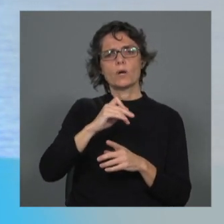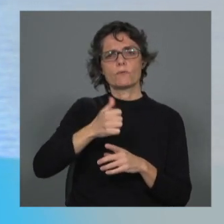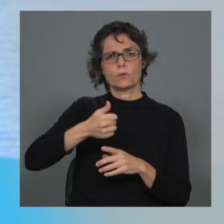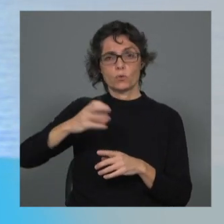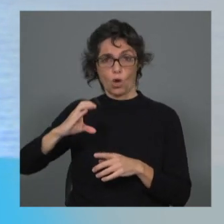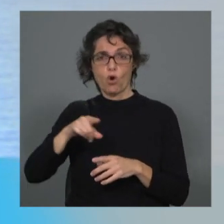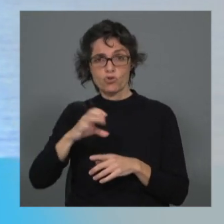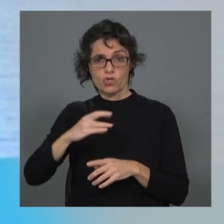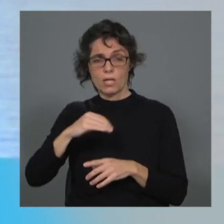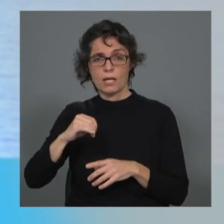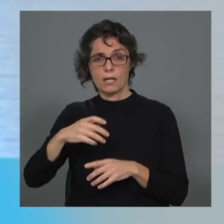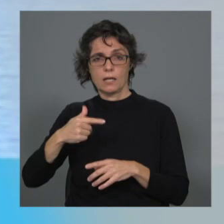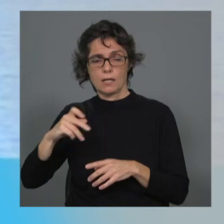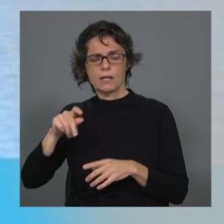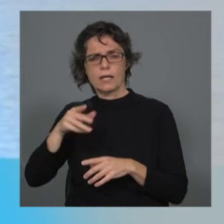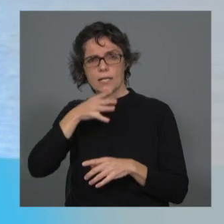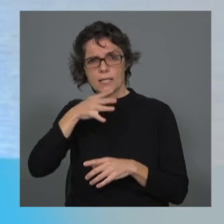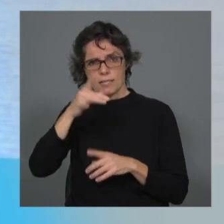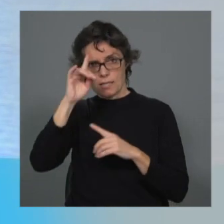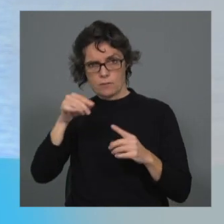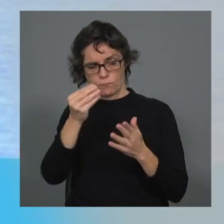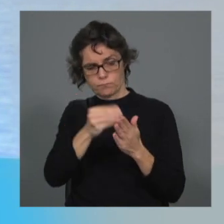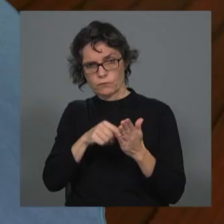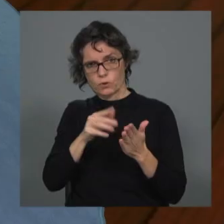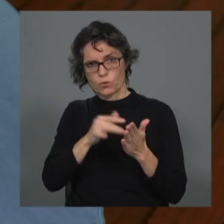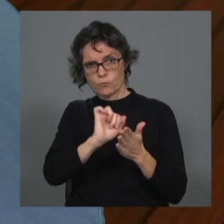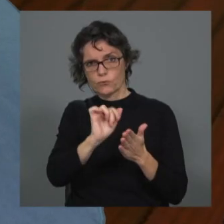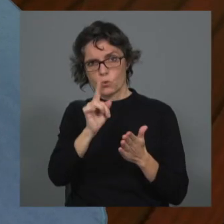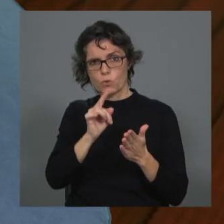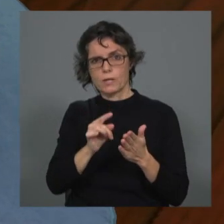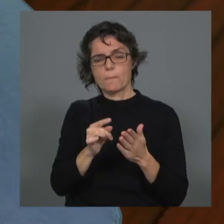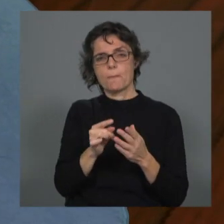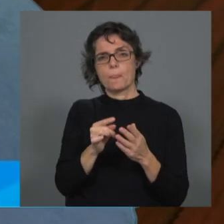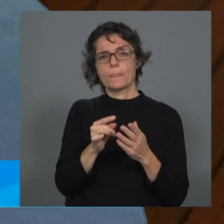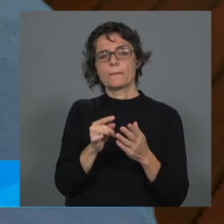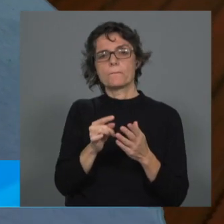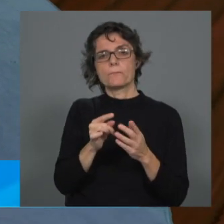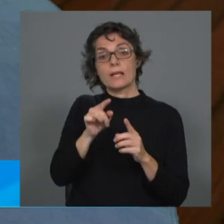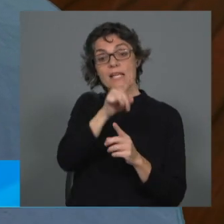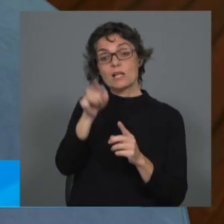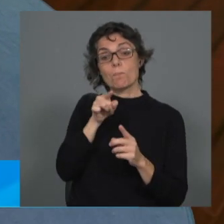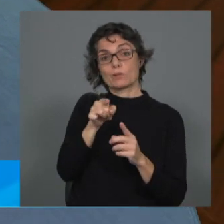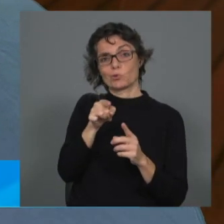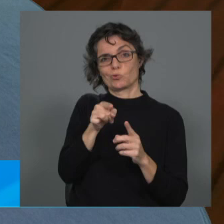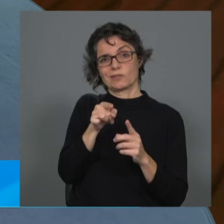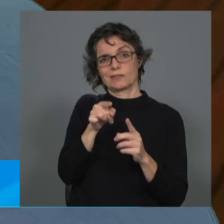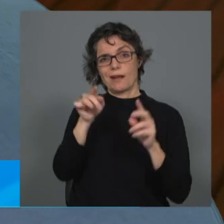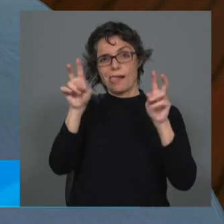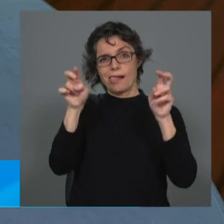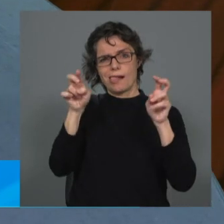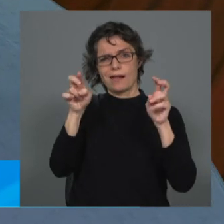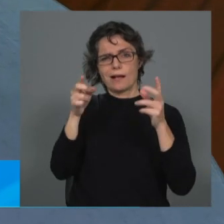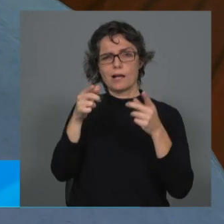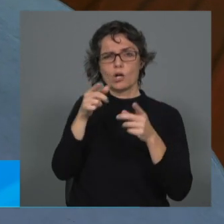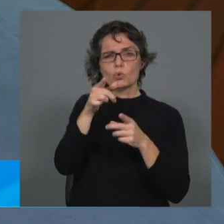justamente salientava este aspecto. E este aspecto, o que fizeste do teu irmão,